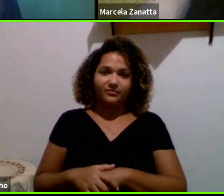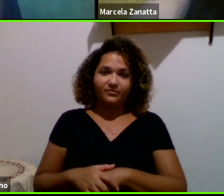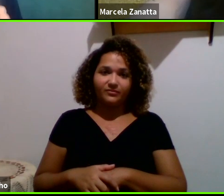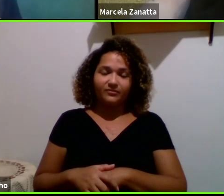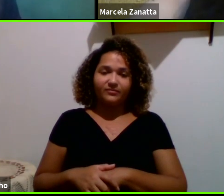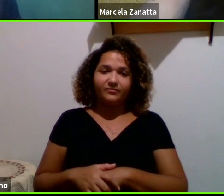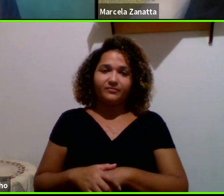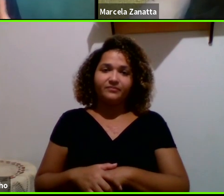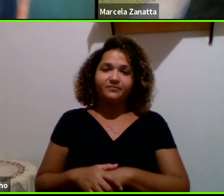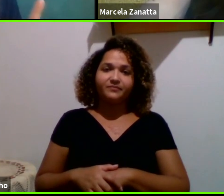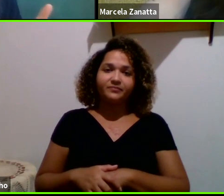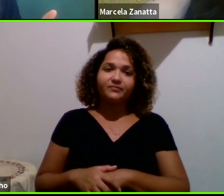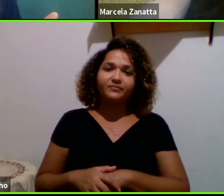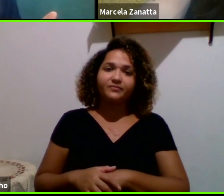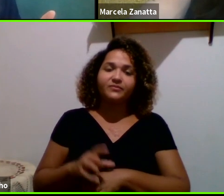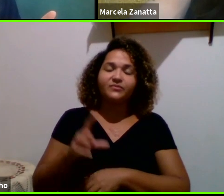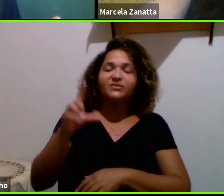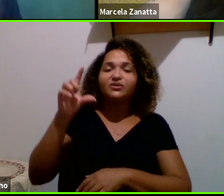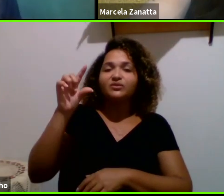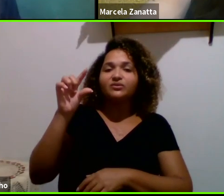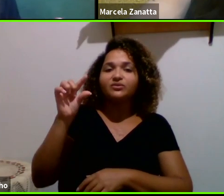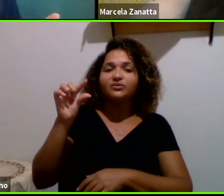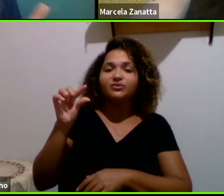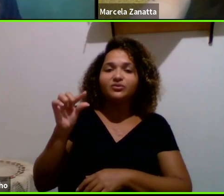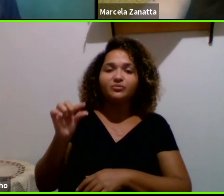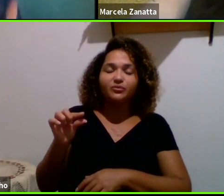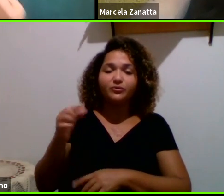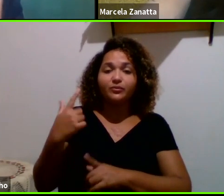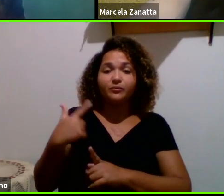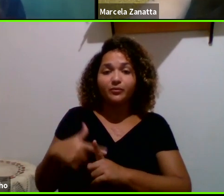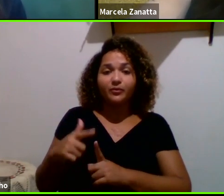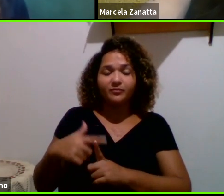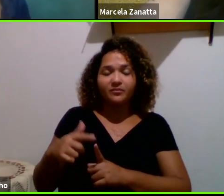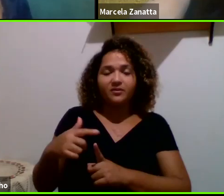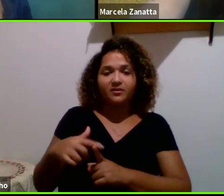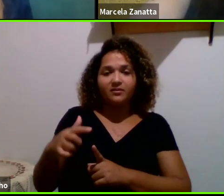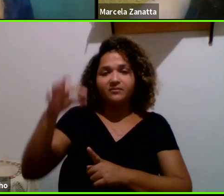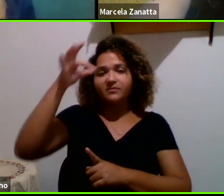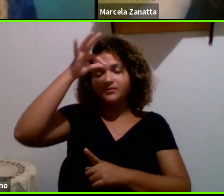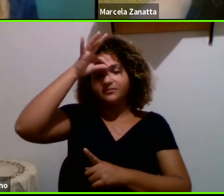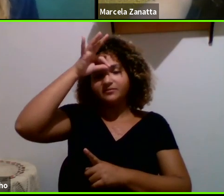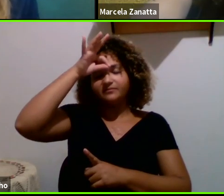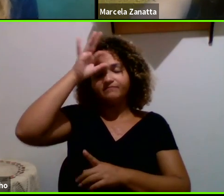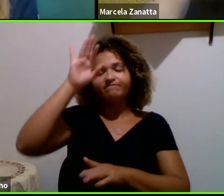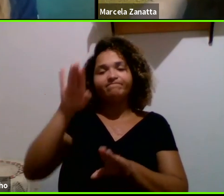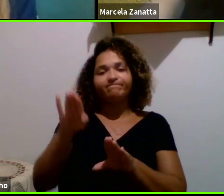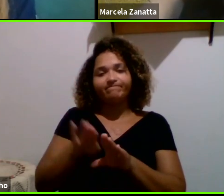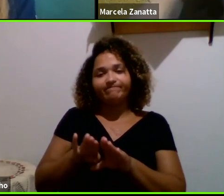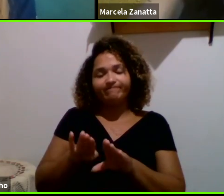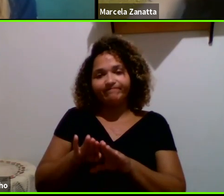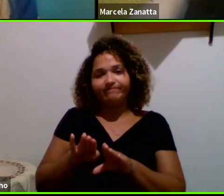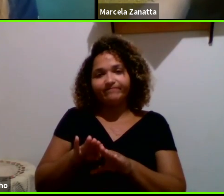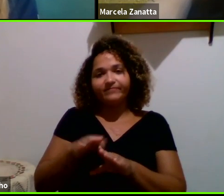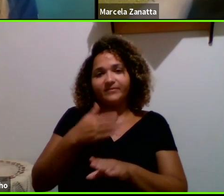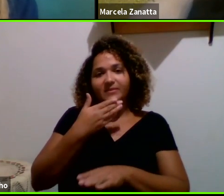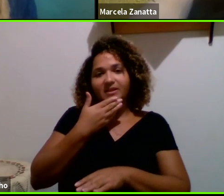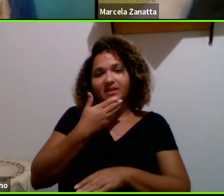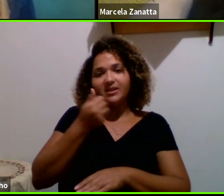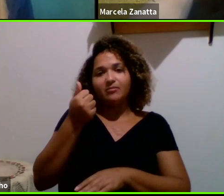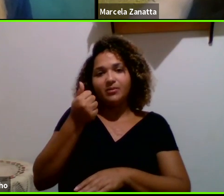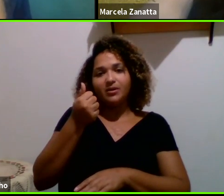vertical, diminui o índice de episiotomia e melhora o padrão do batimento cardíaco